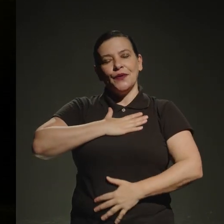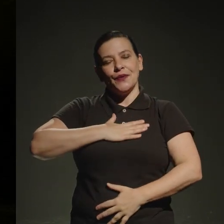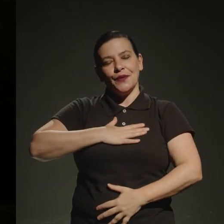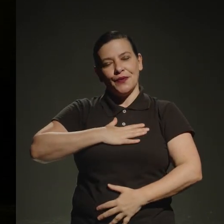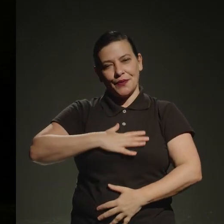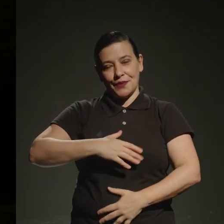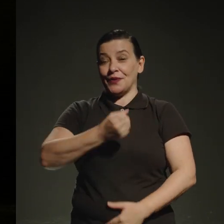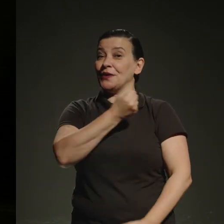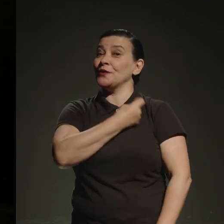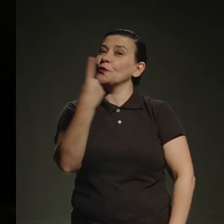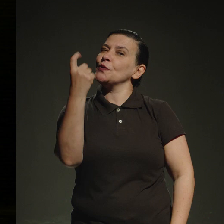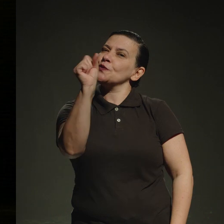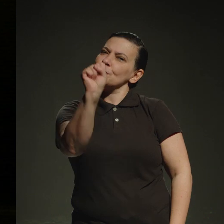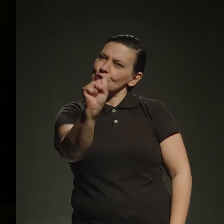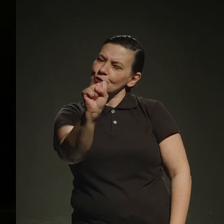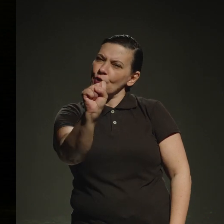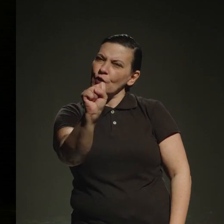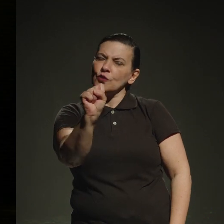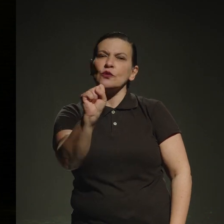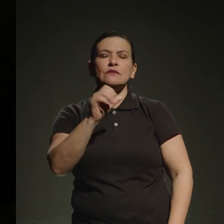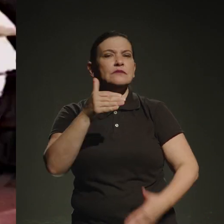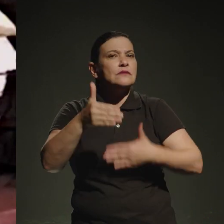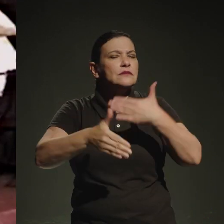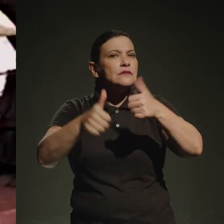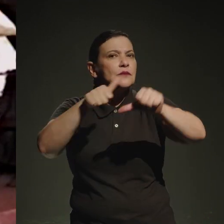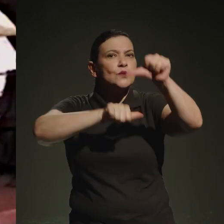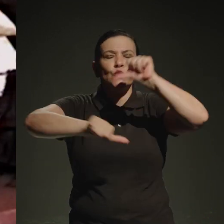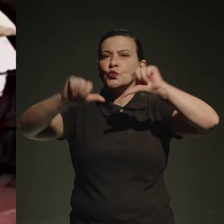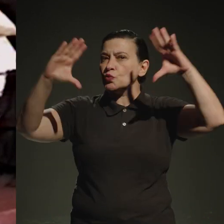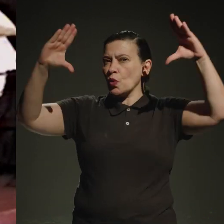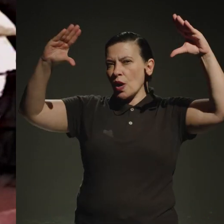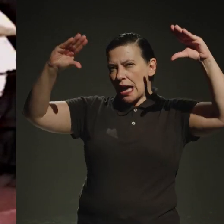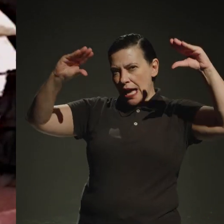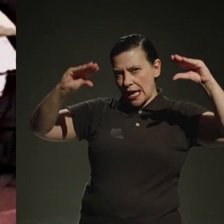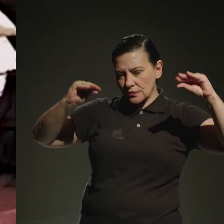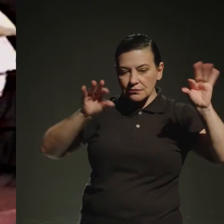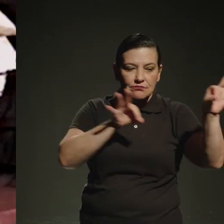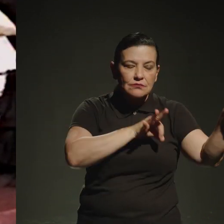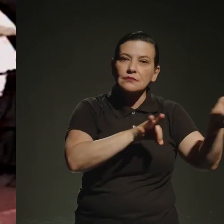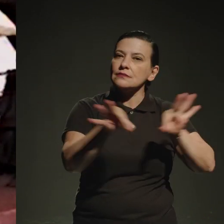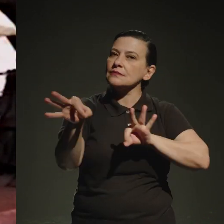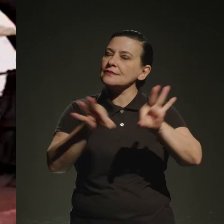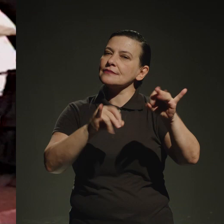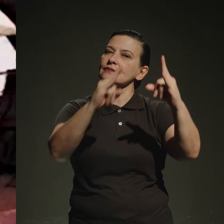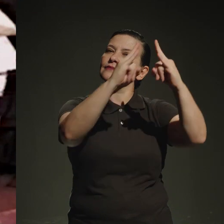noite e nosso herói arma o camping para o repouso enquanto lembra a bem-amada em suas